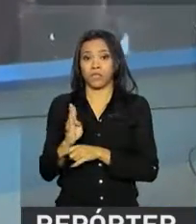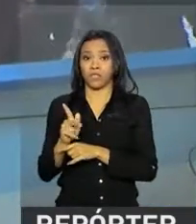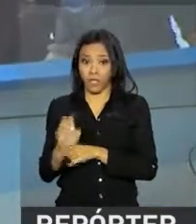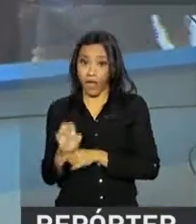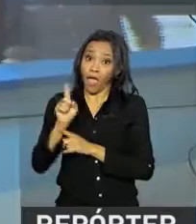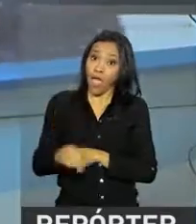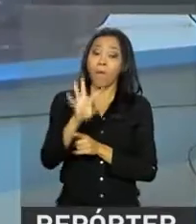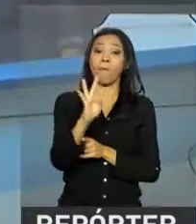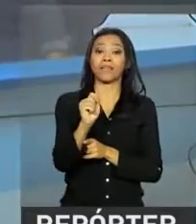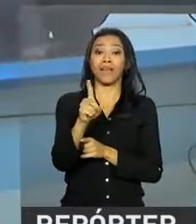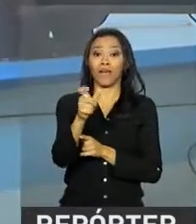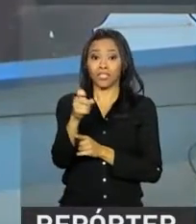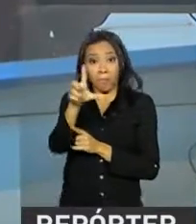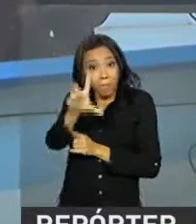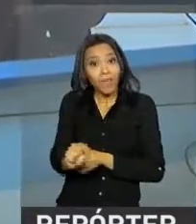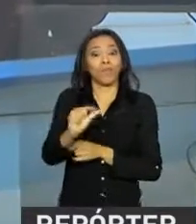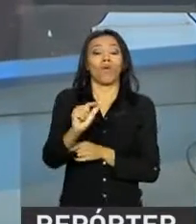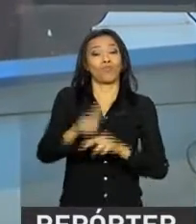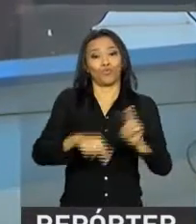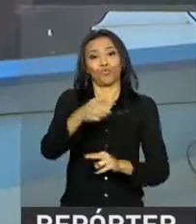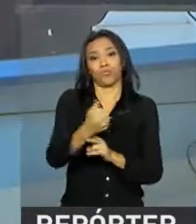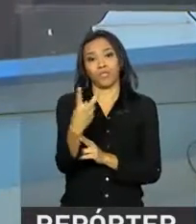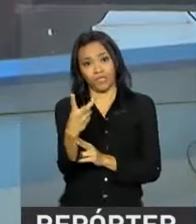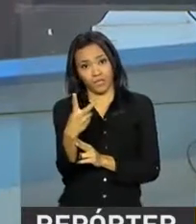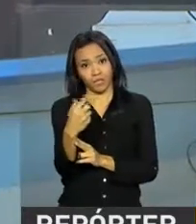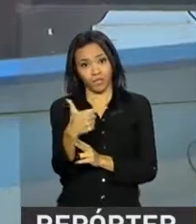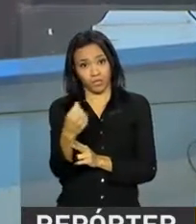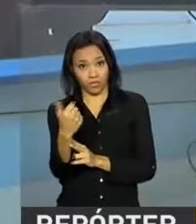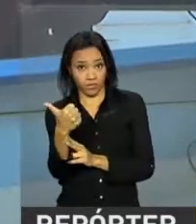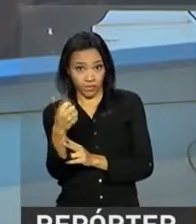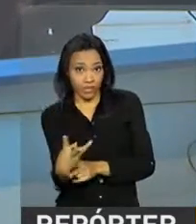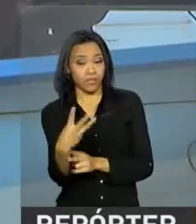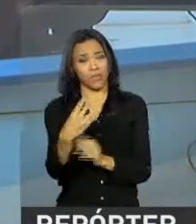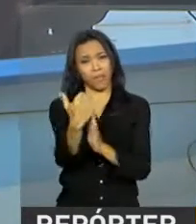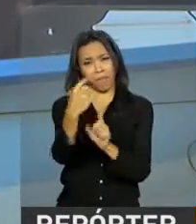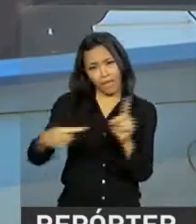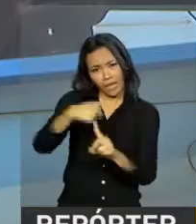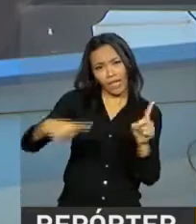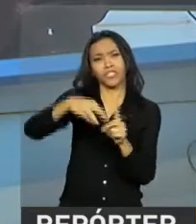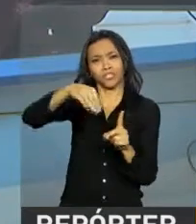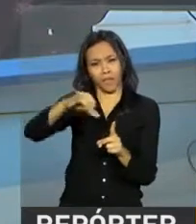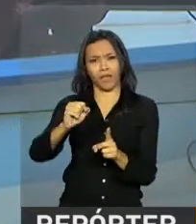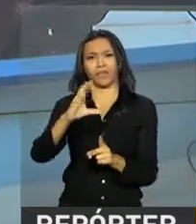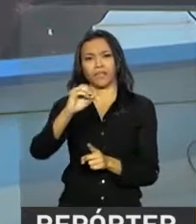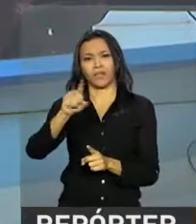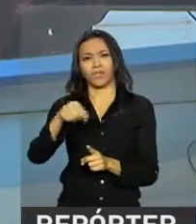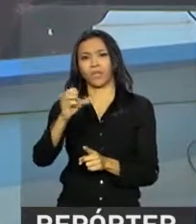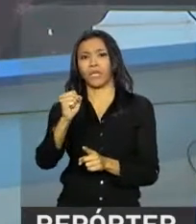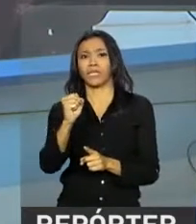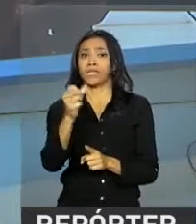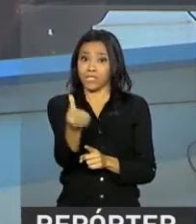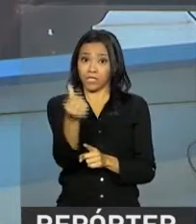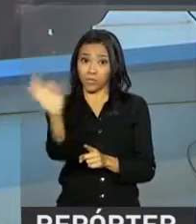para o mês de junho desde 2013 o índice é menos da metade da taxa de maio que foi de 0,86 por cento no